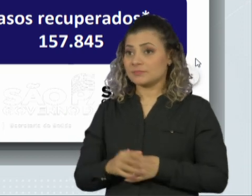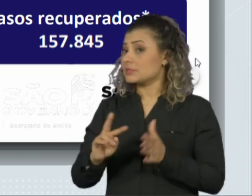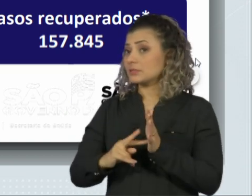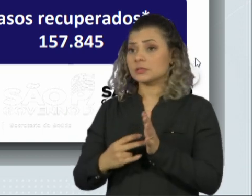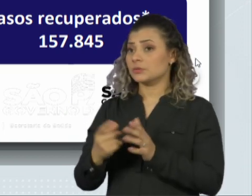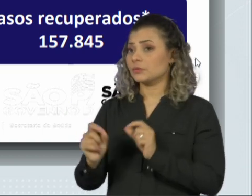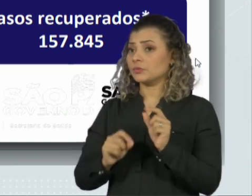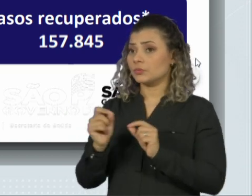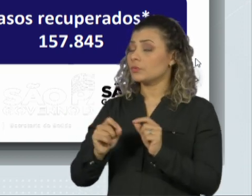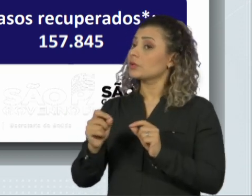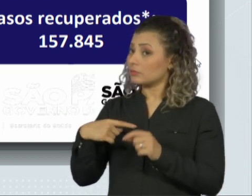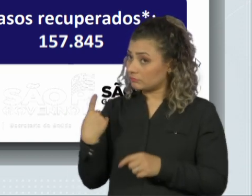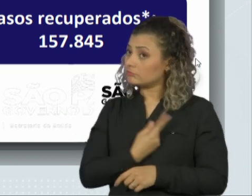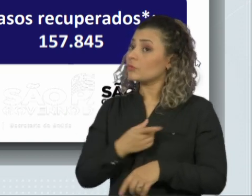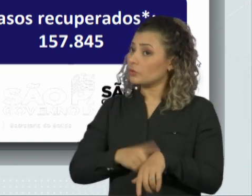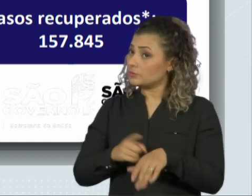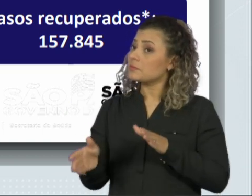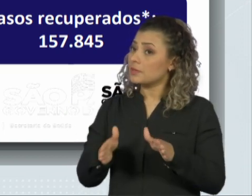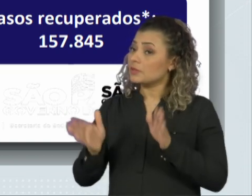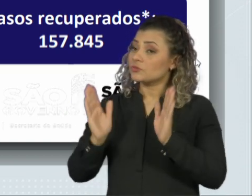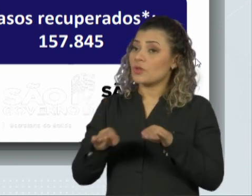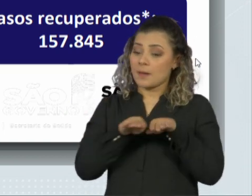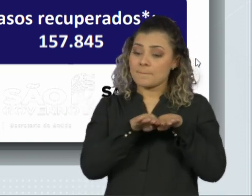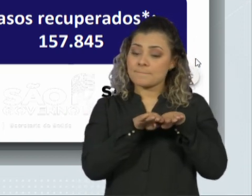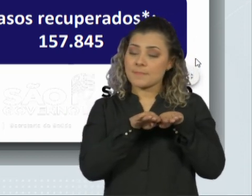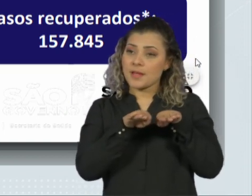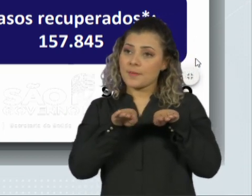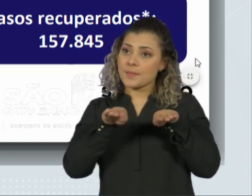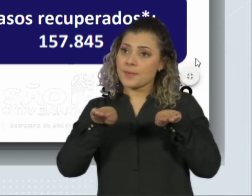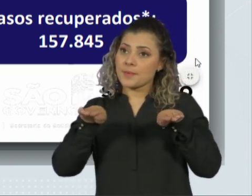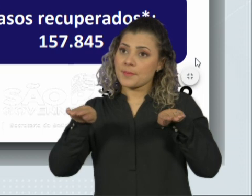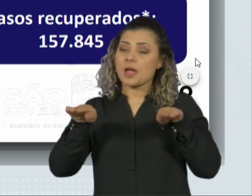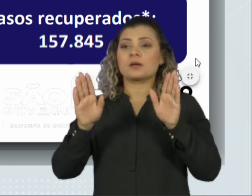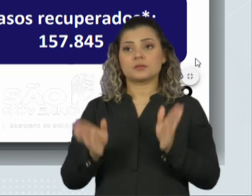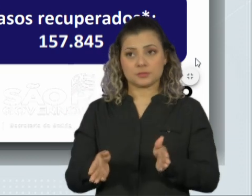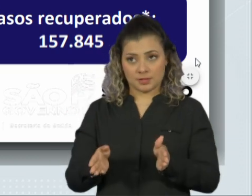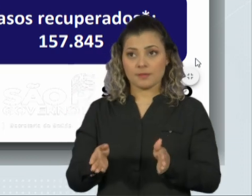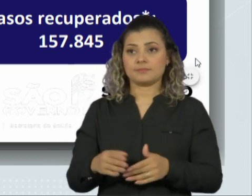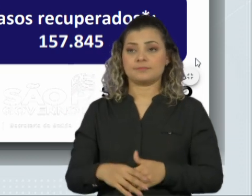significa que podemos estar já num platô no estado de São Paulo.